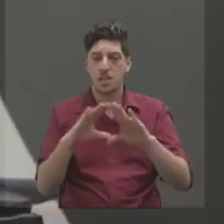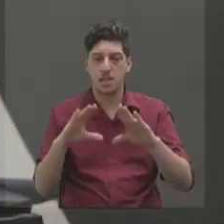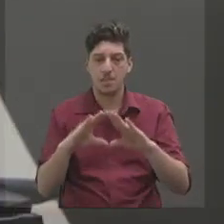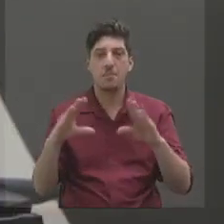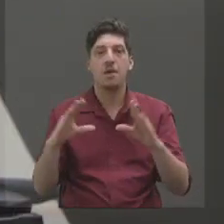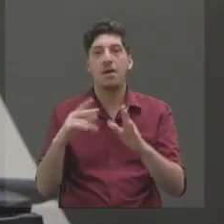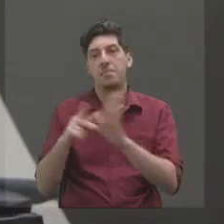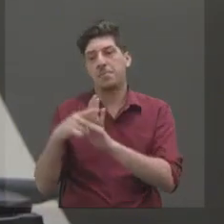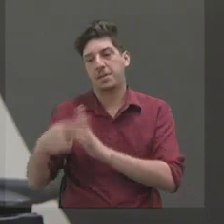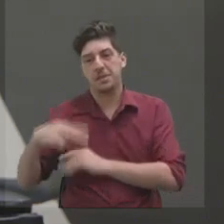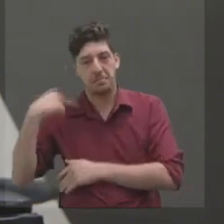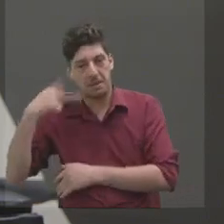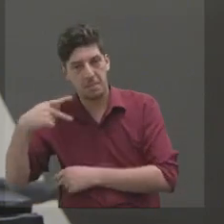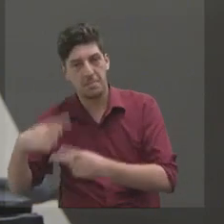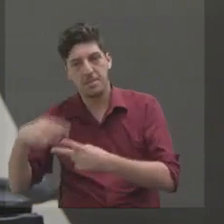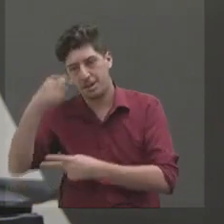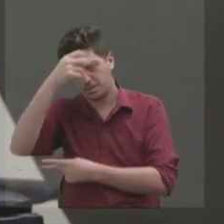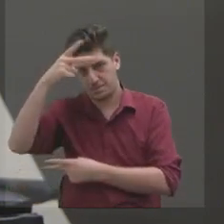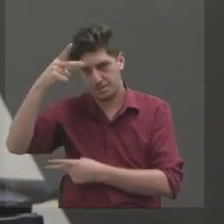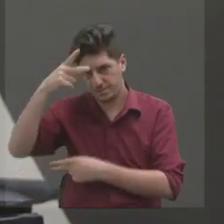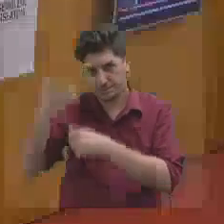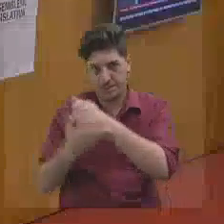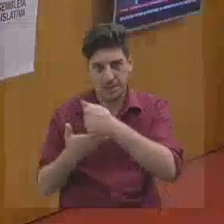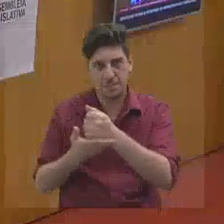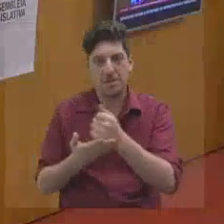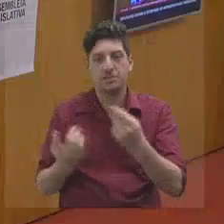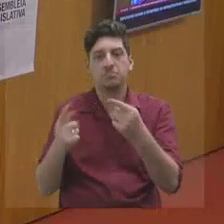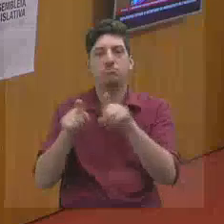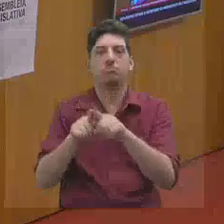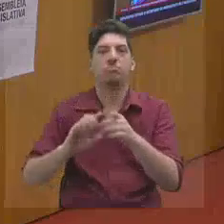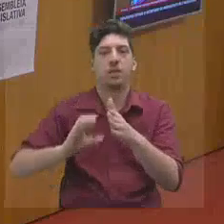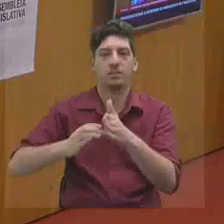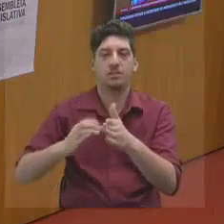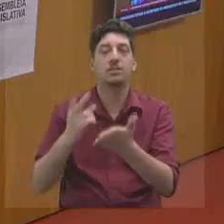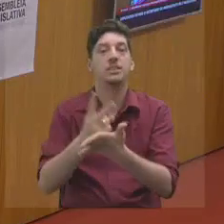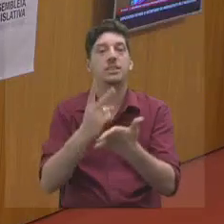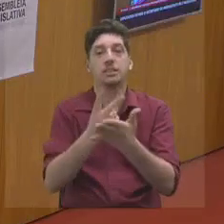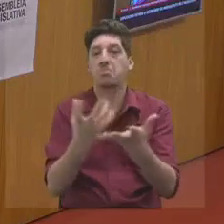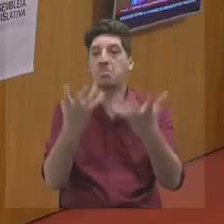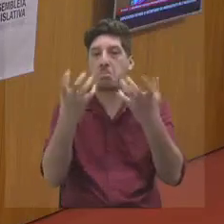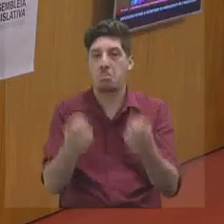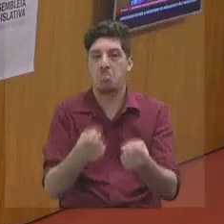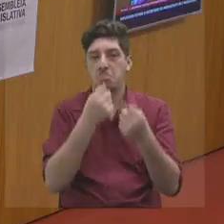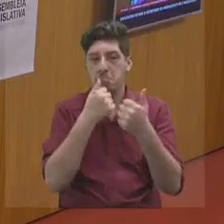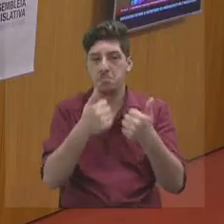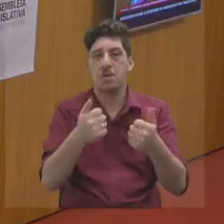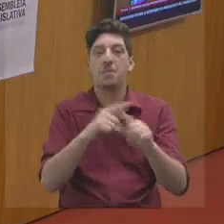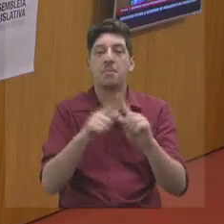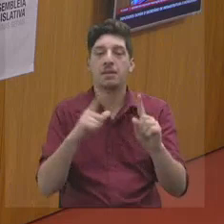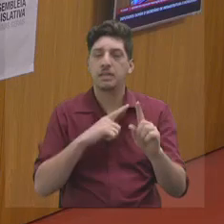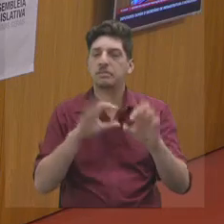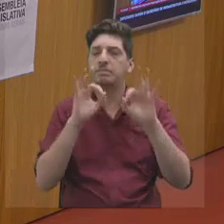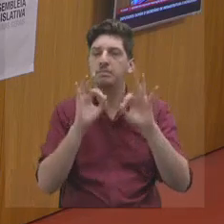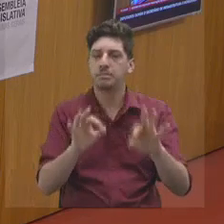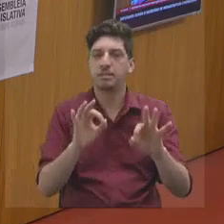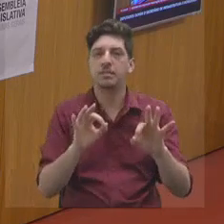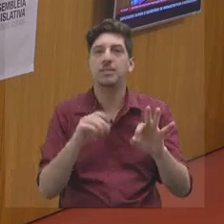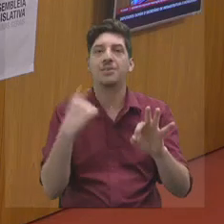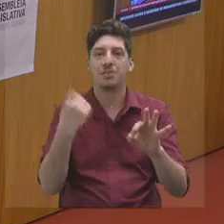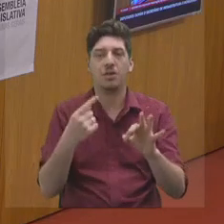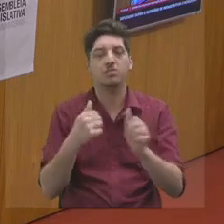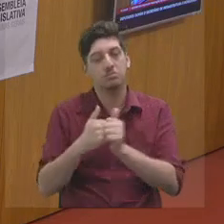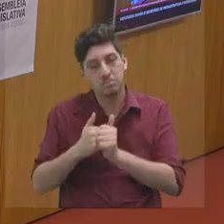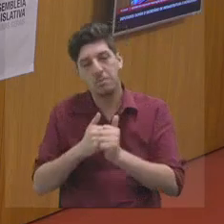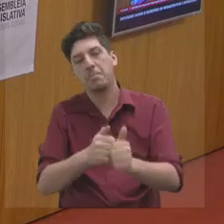dos prefeitos que compõem as nossas bases sempre são muito diligentes agora pode ter certeza que esses temas com certeza nós vamos